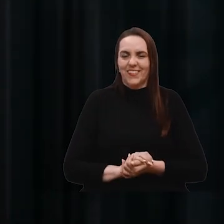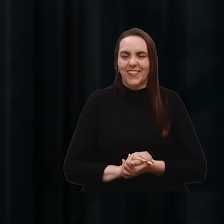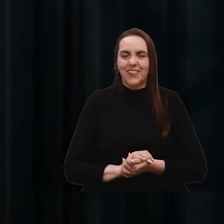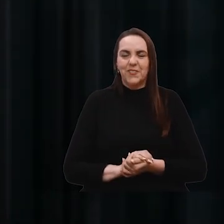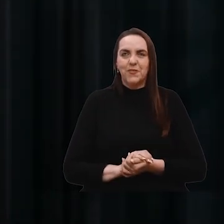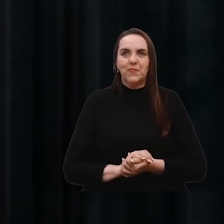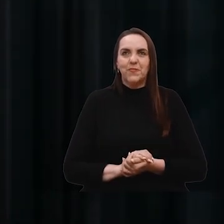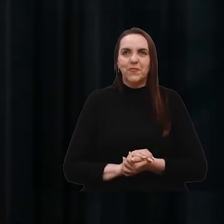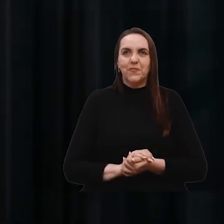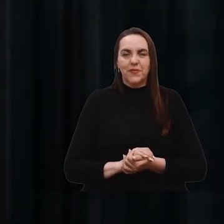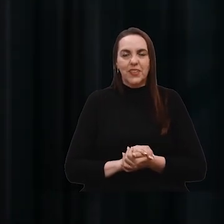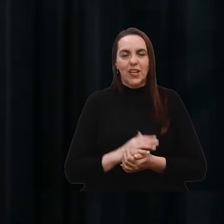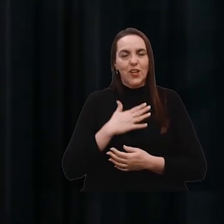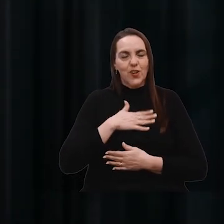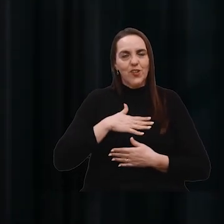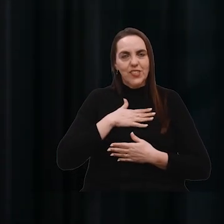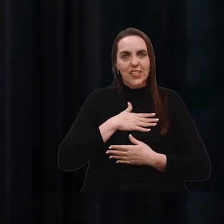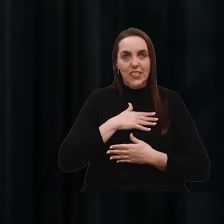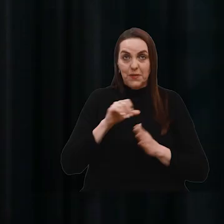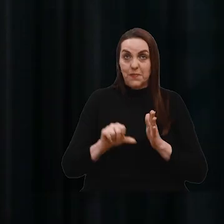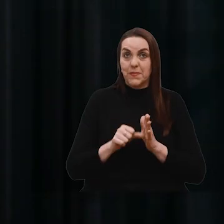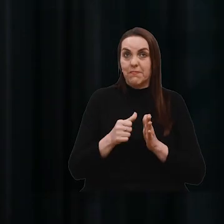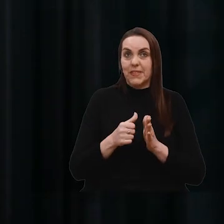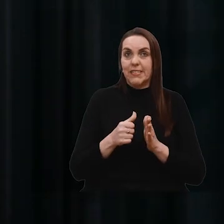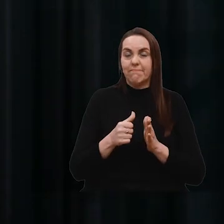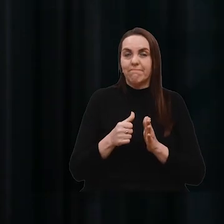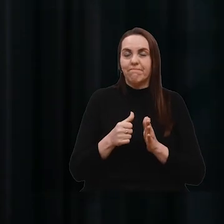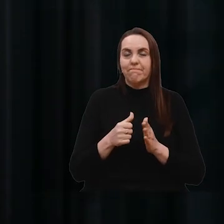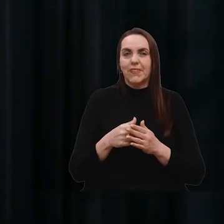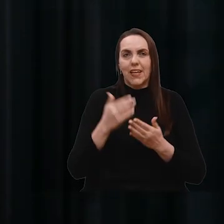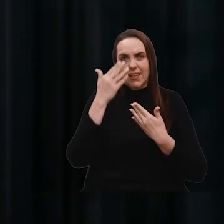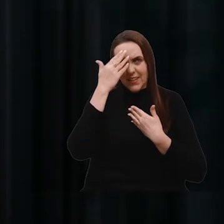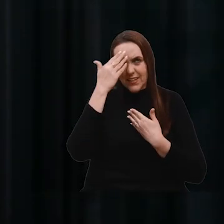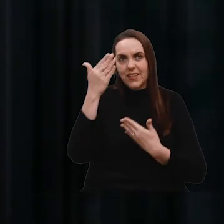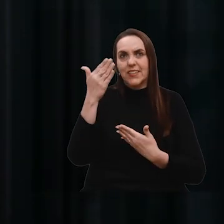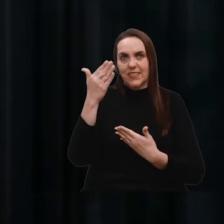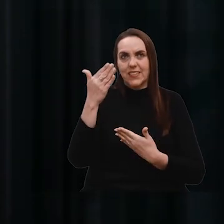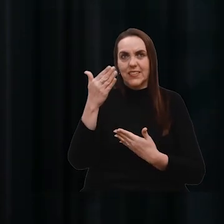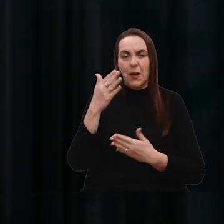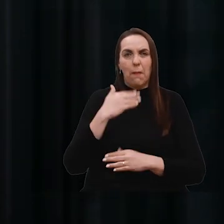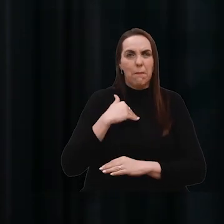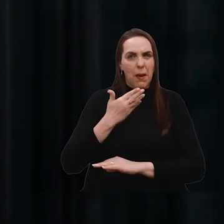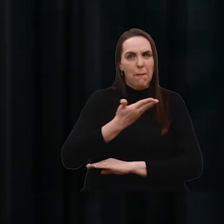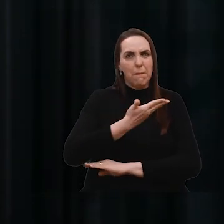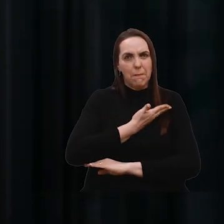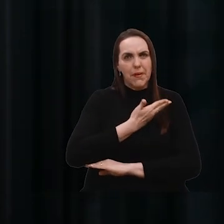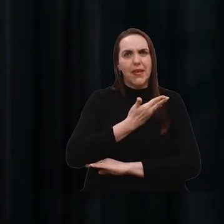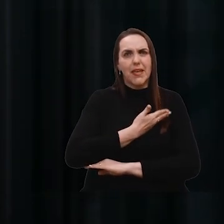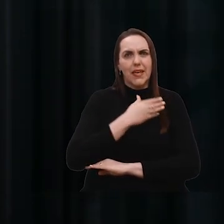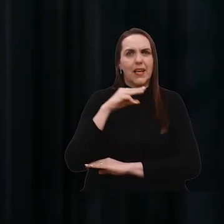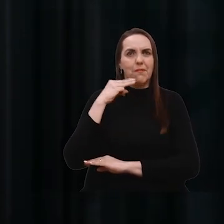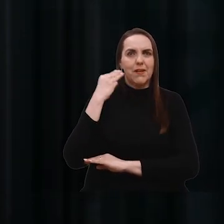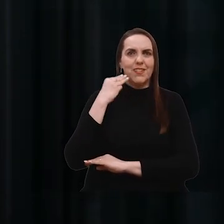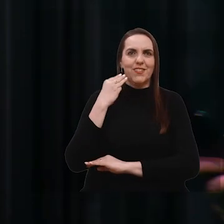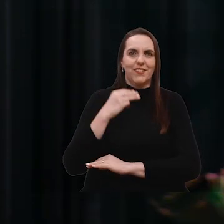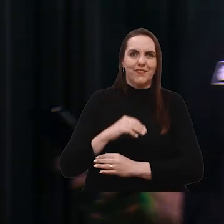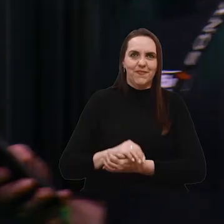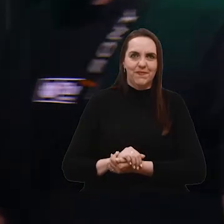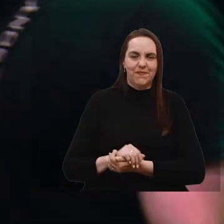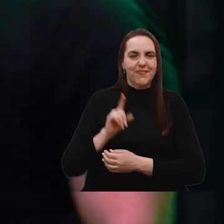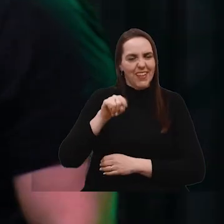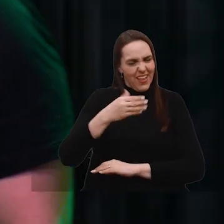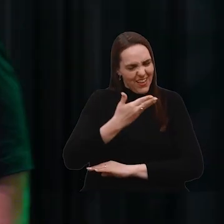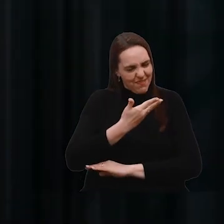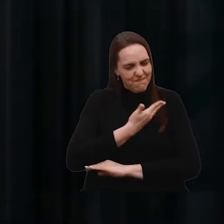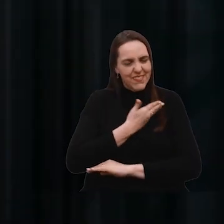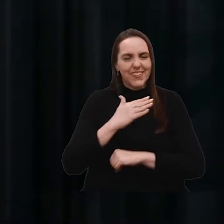pouco mais econômico nas palavras e gostaria, em primeiro lugar, de agradecer a minha amiga